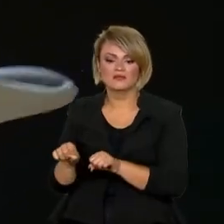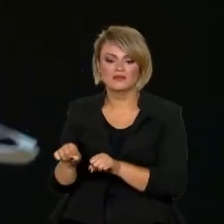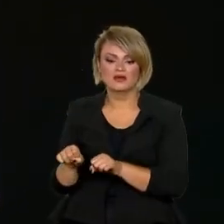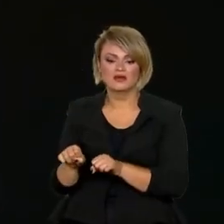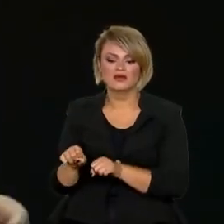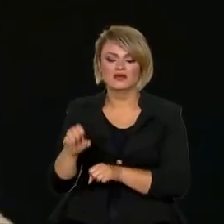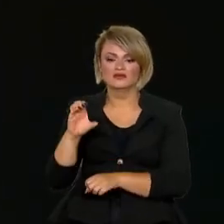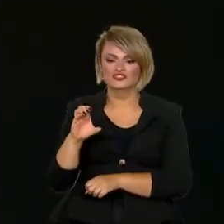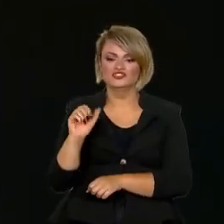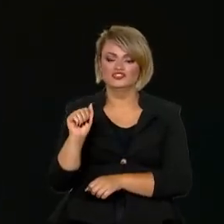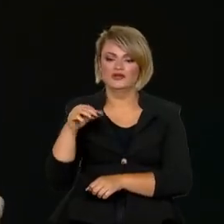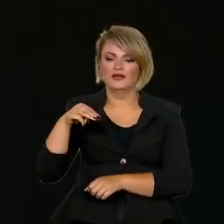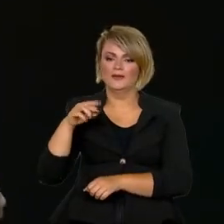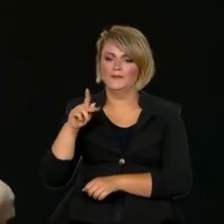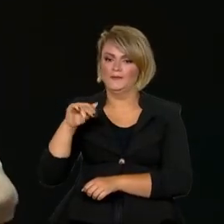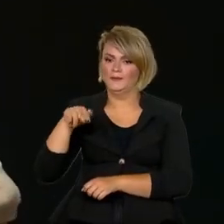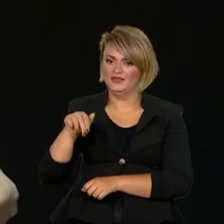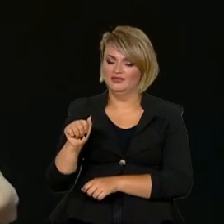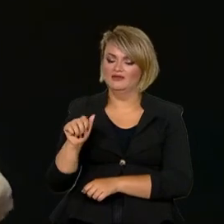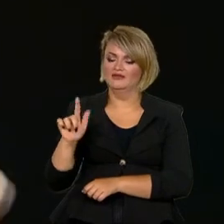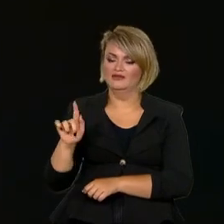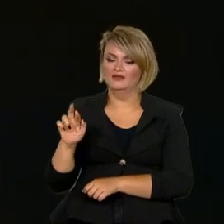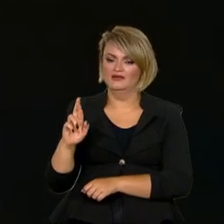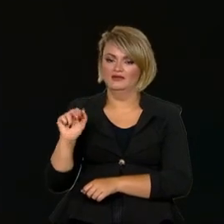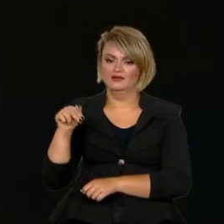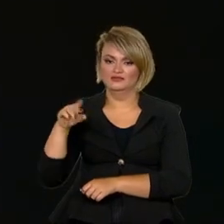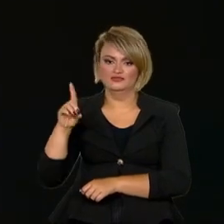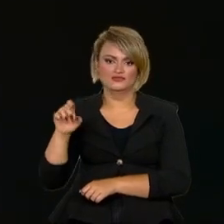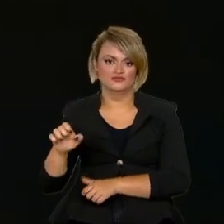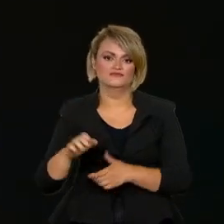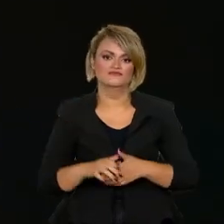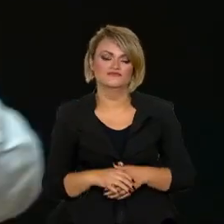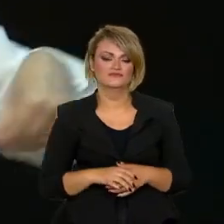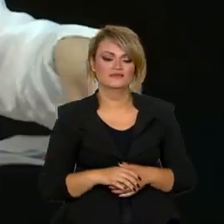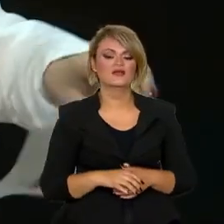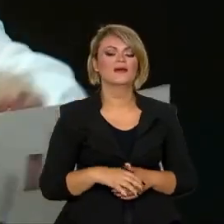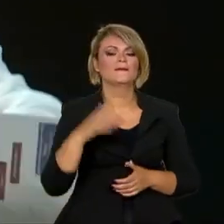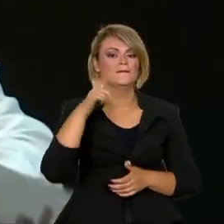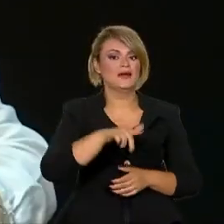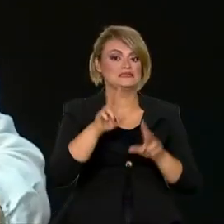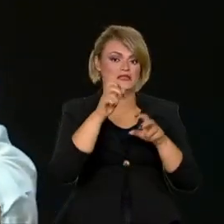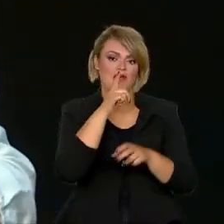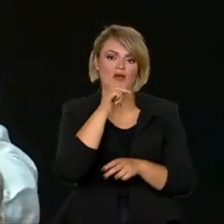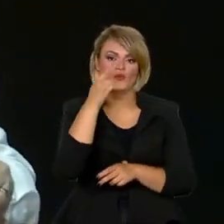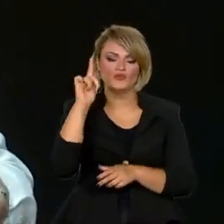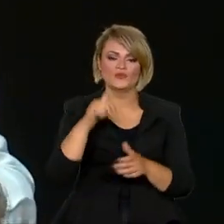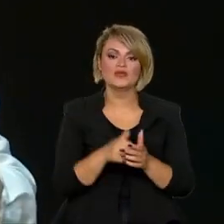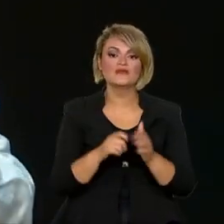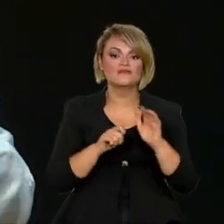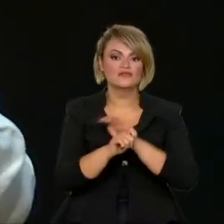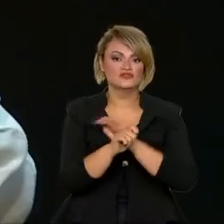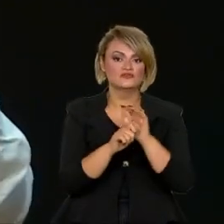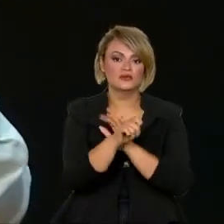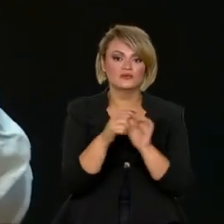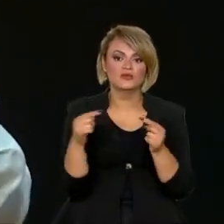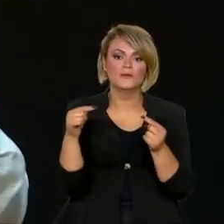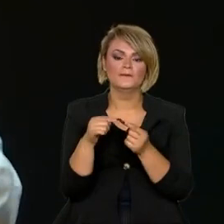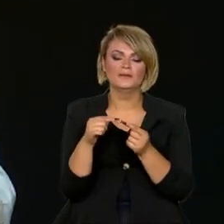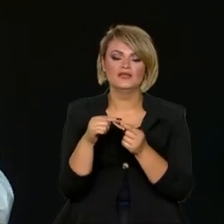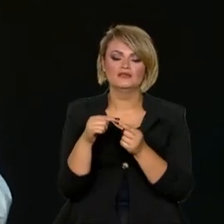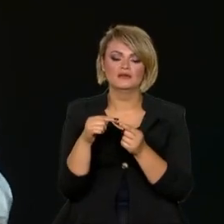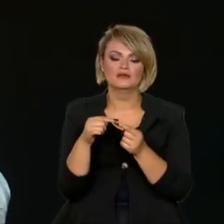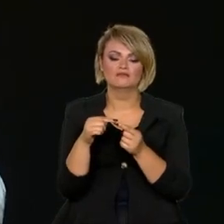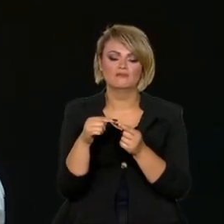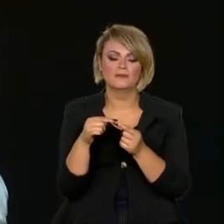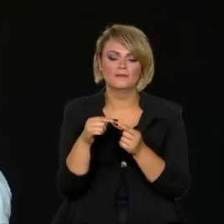integrado de Campina Grande. Ainda no eixo Água para Todos, aí investimentos relacionados